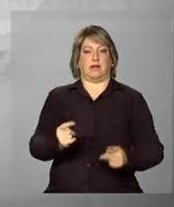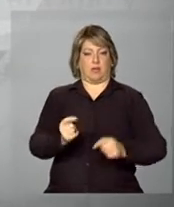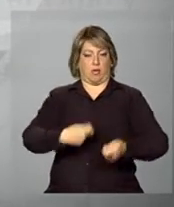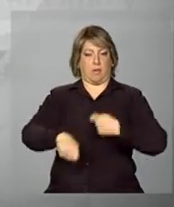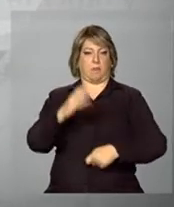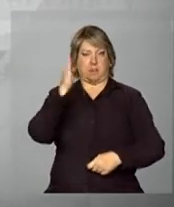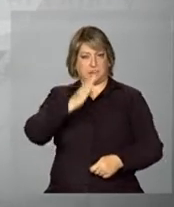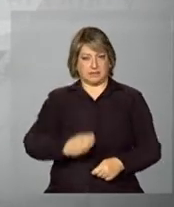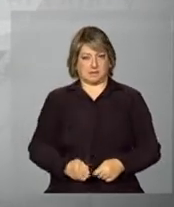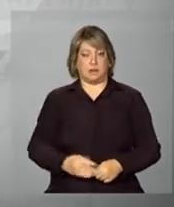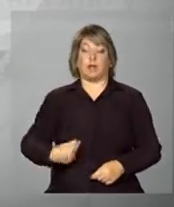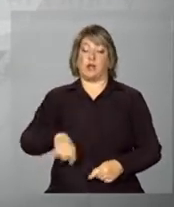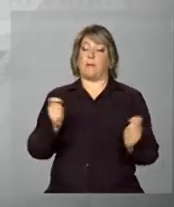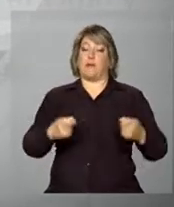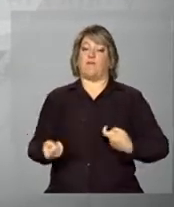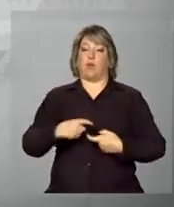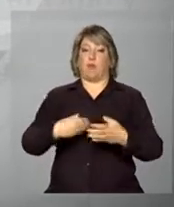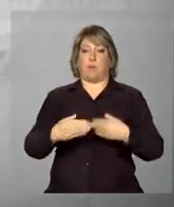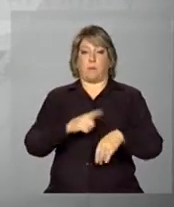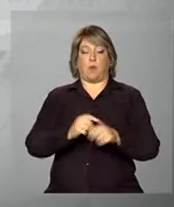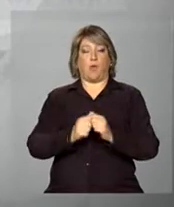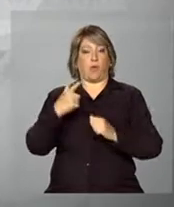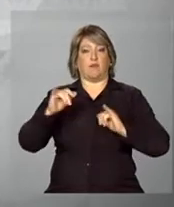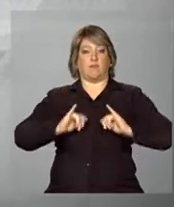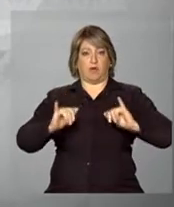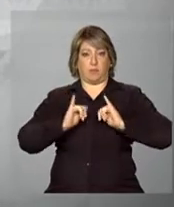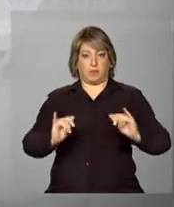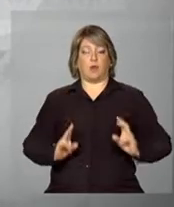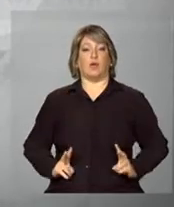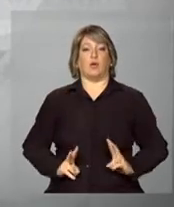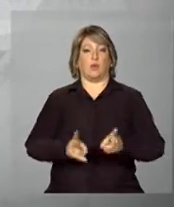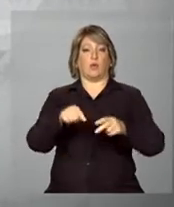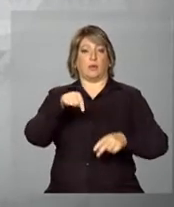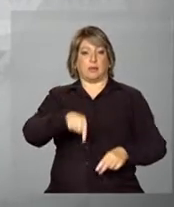economia brasileira. E nós podemos voltar a qualquer momento com outras